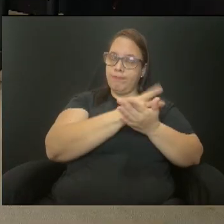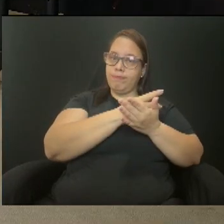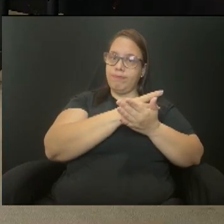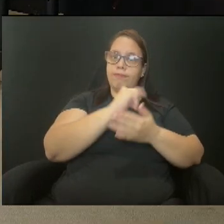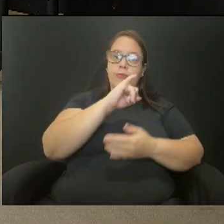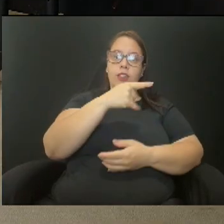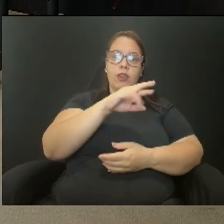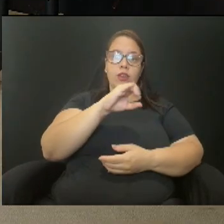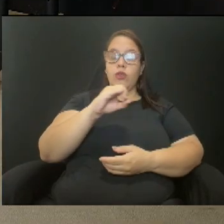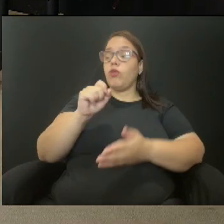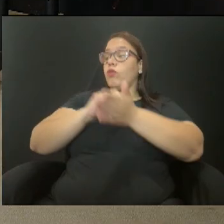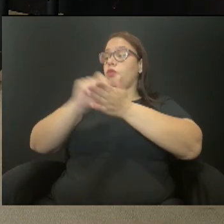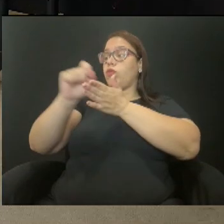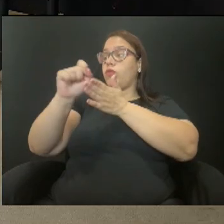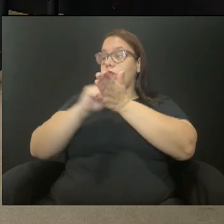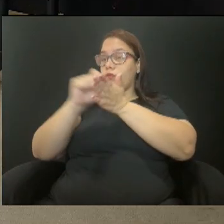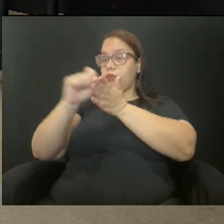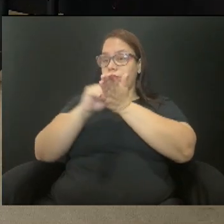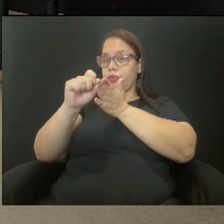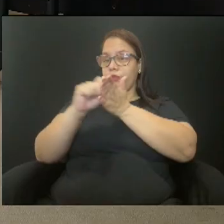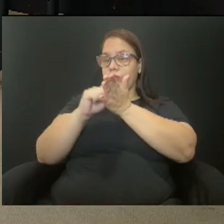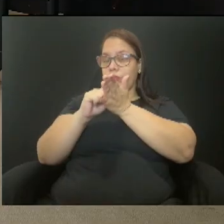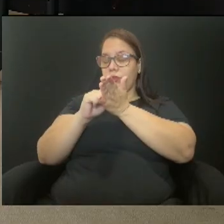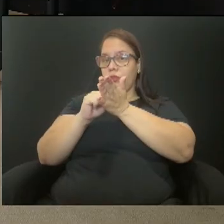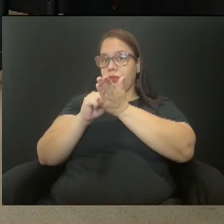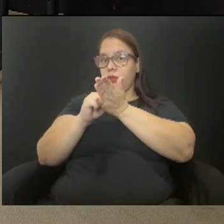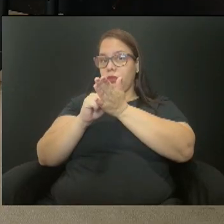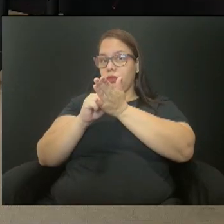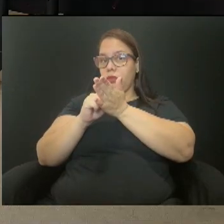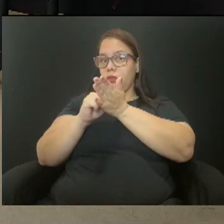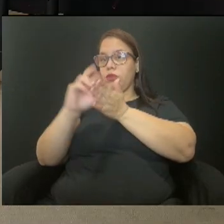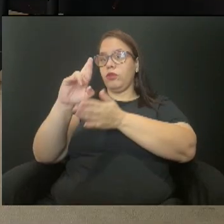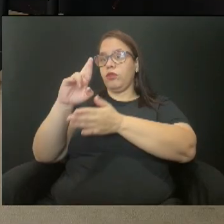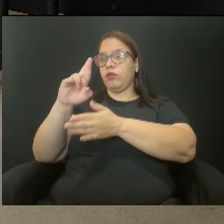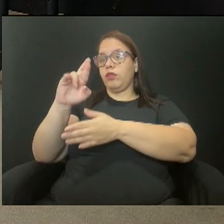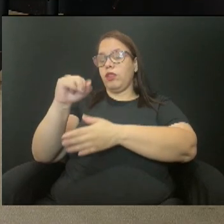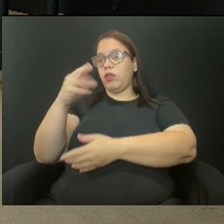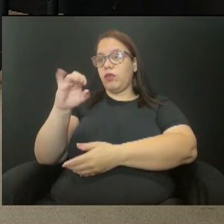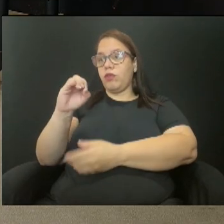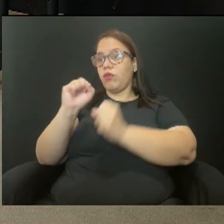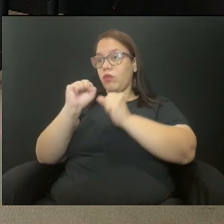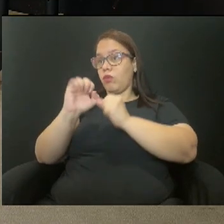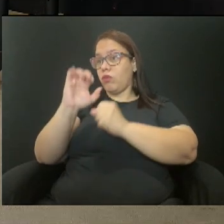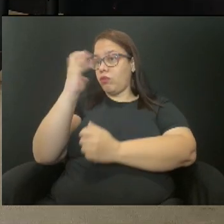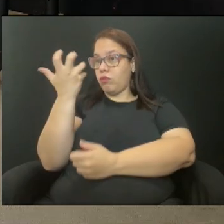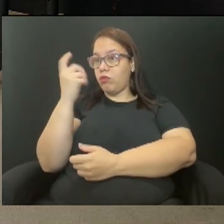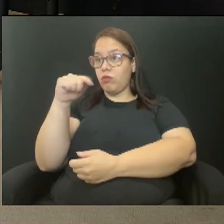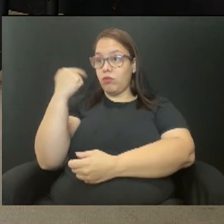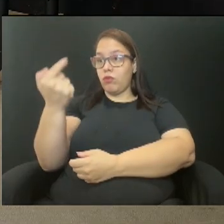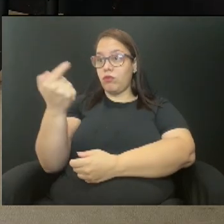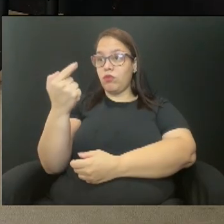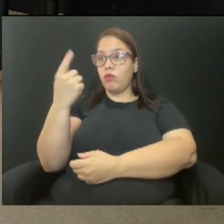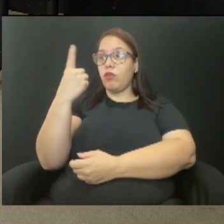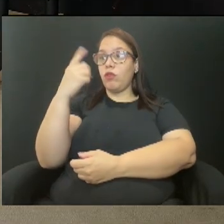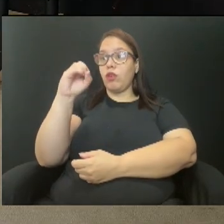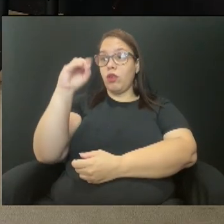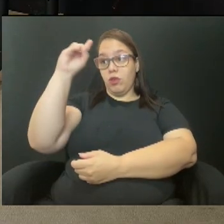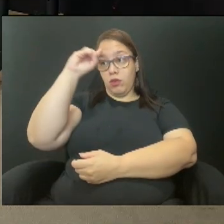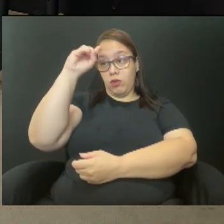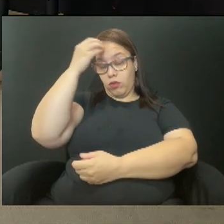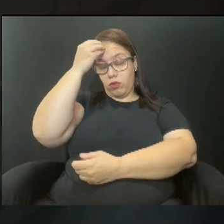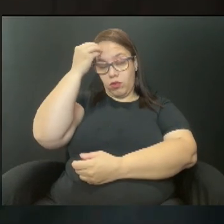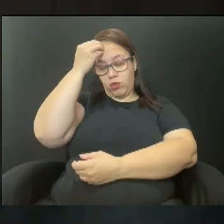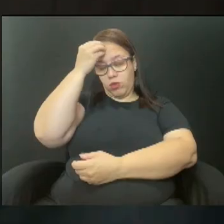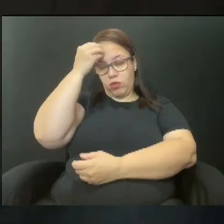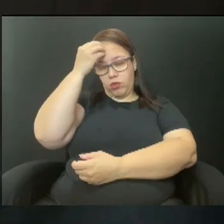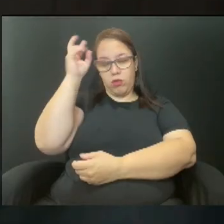assinatura dessa rescisão, ela pode acontecer depois desses 10 dias? Porque, por exemplo, eu lembro que